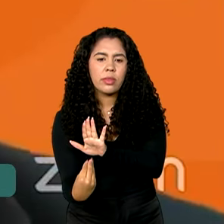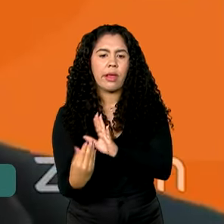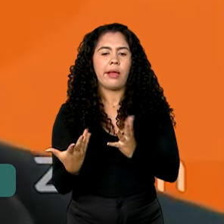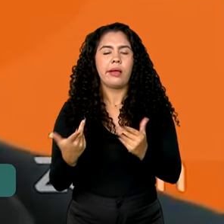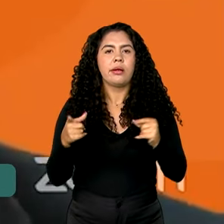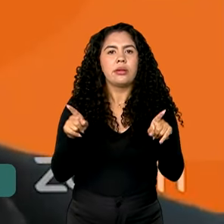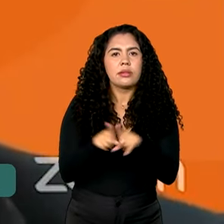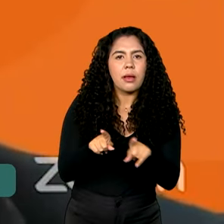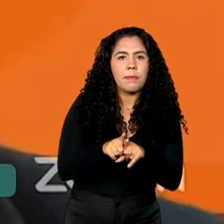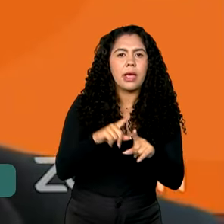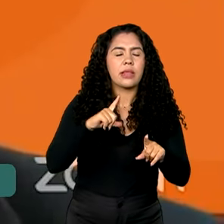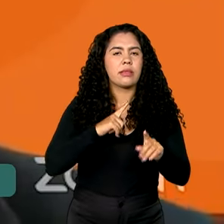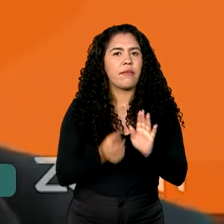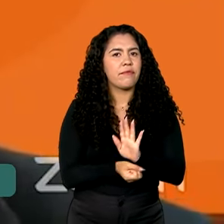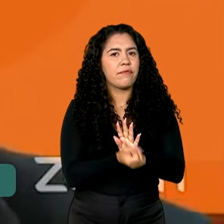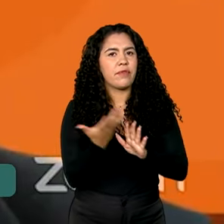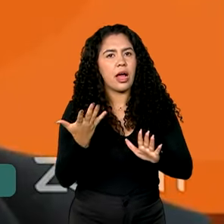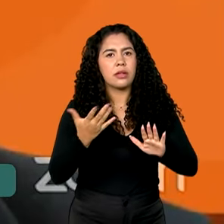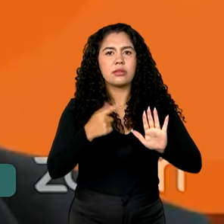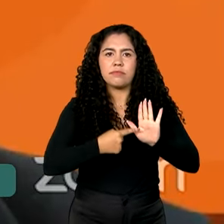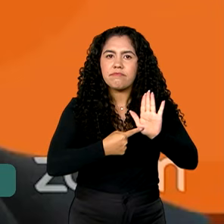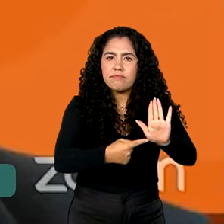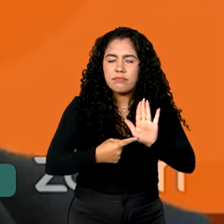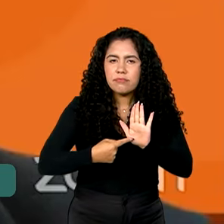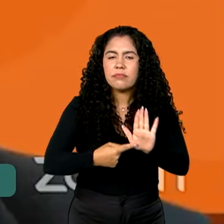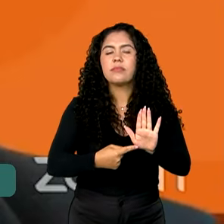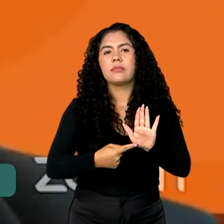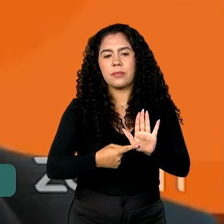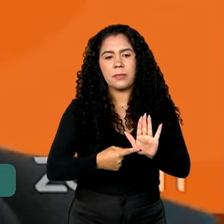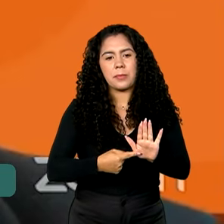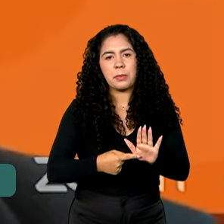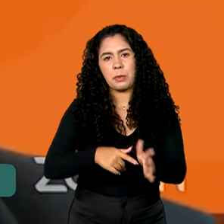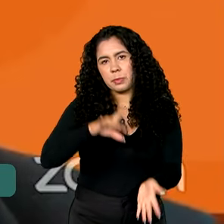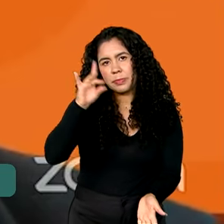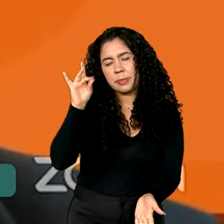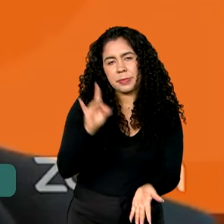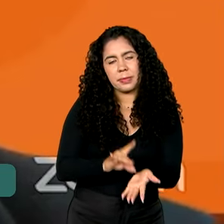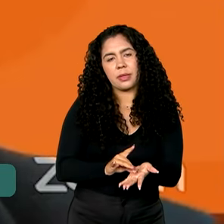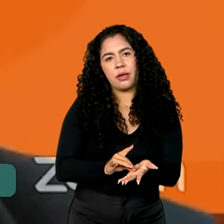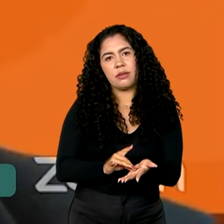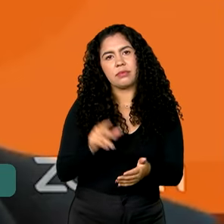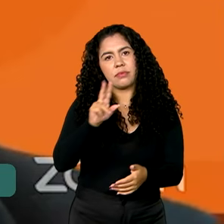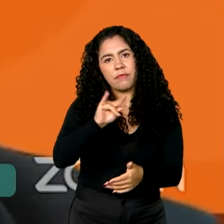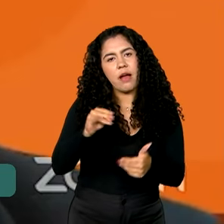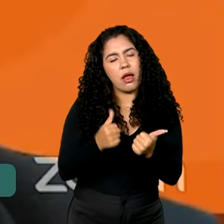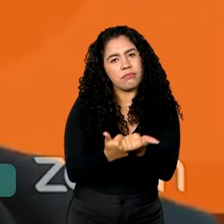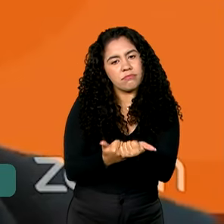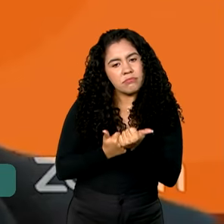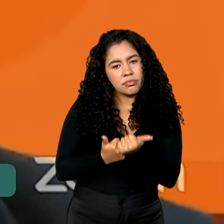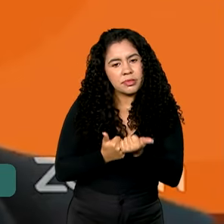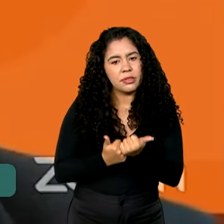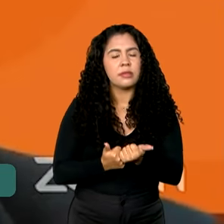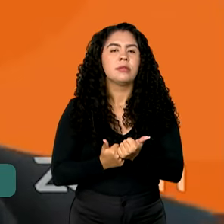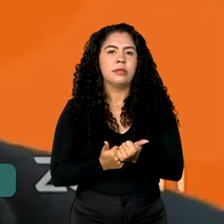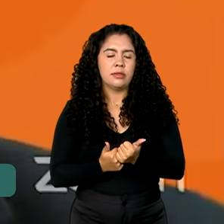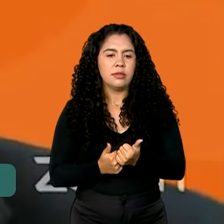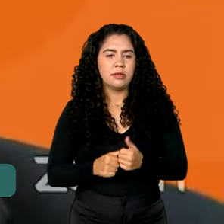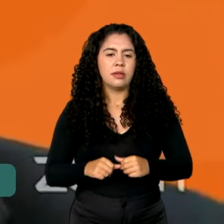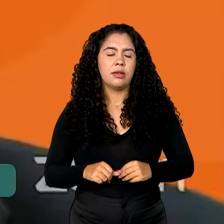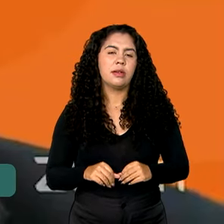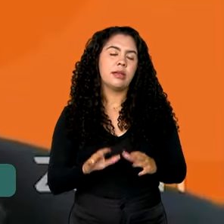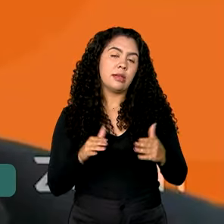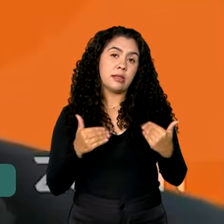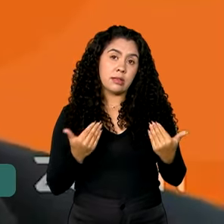são várias apresentações que o guia nos traz, que de fato vai favorecer muito, tá?